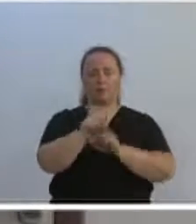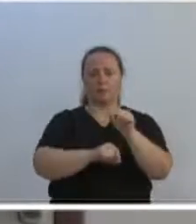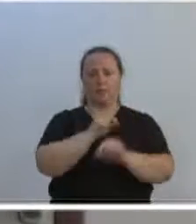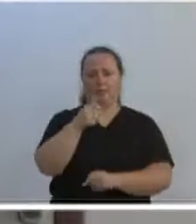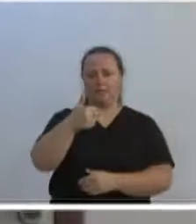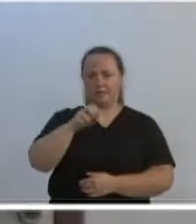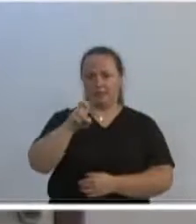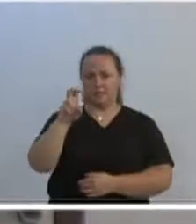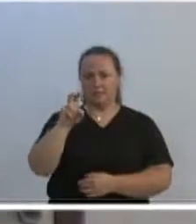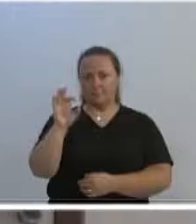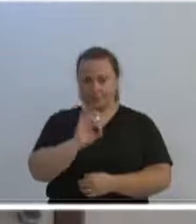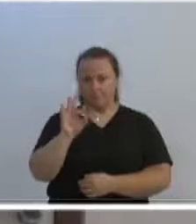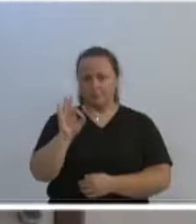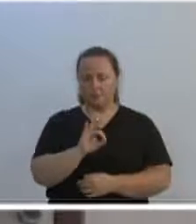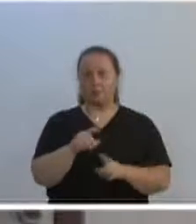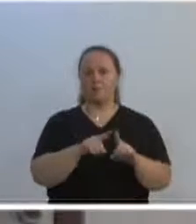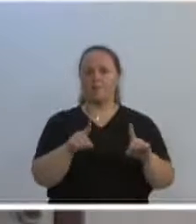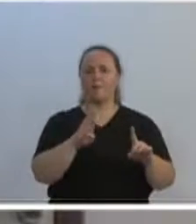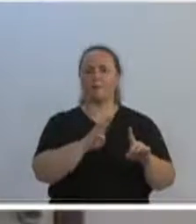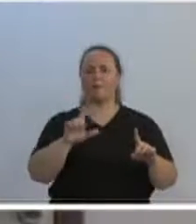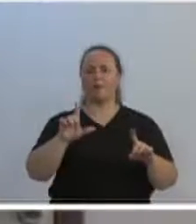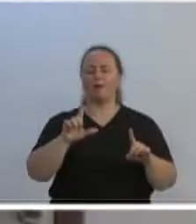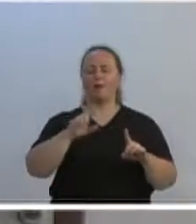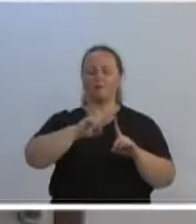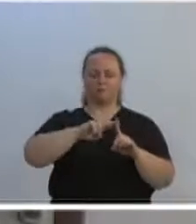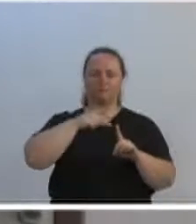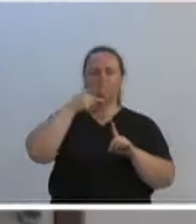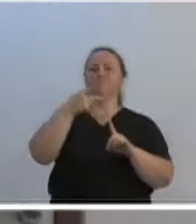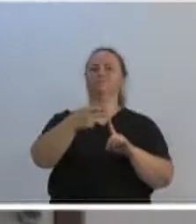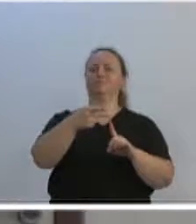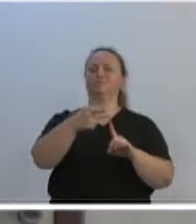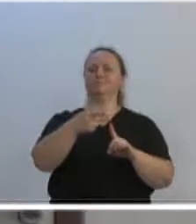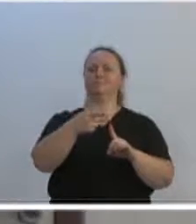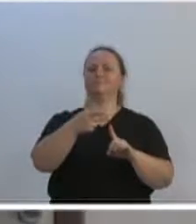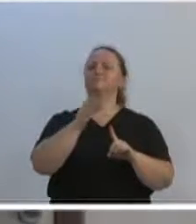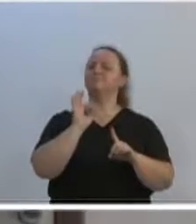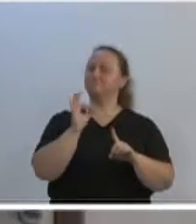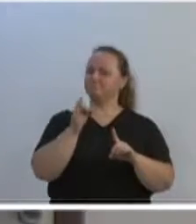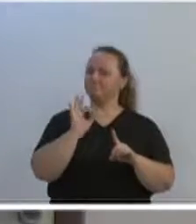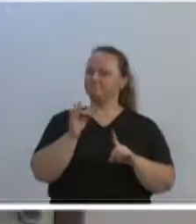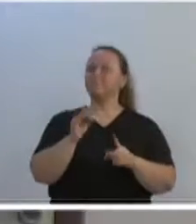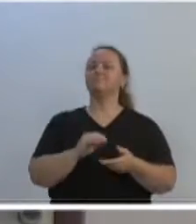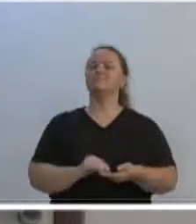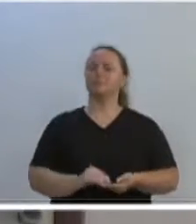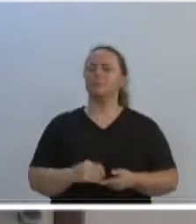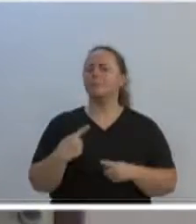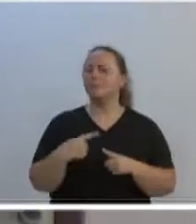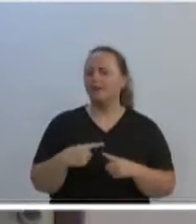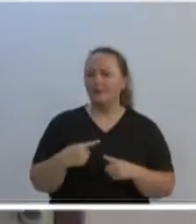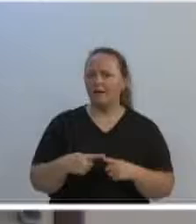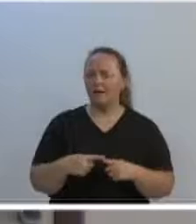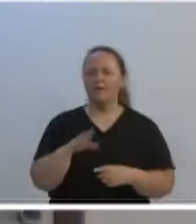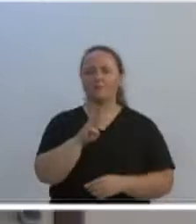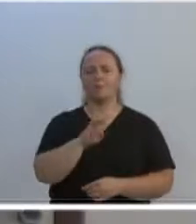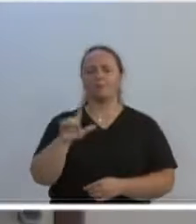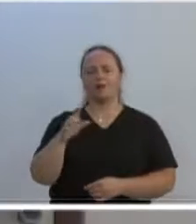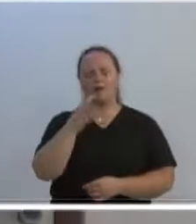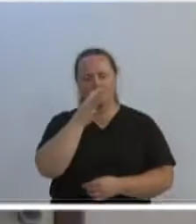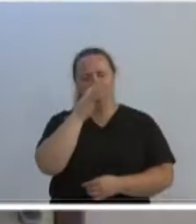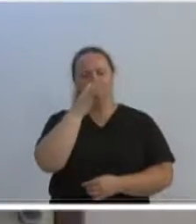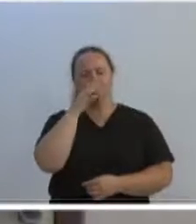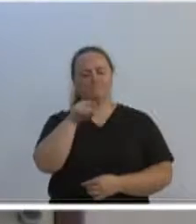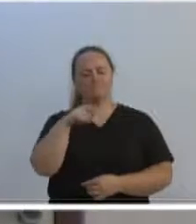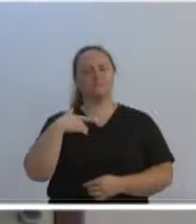15%, o nosso município multiplica por 2, dizendo que a saúde é, de fato, uma